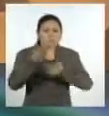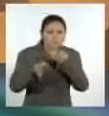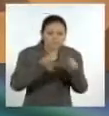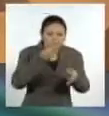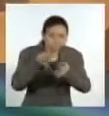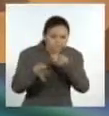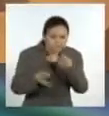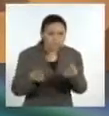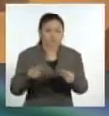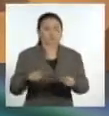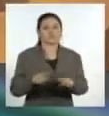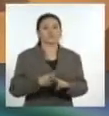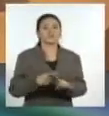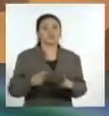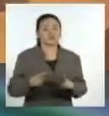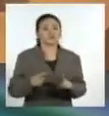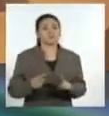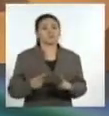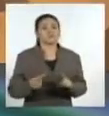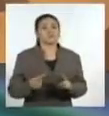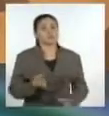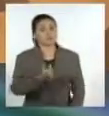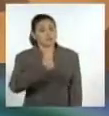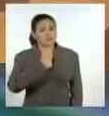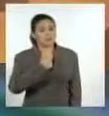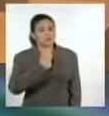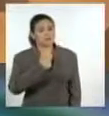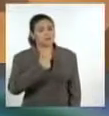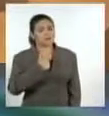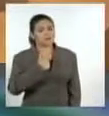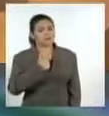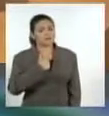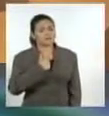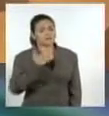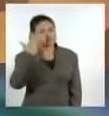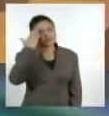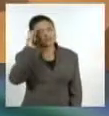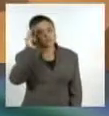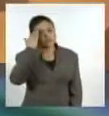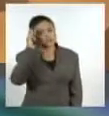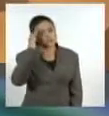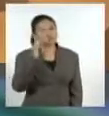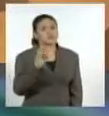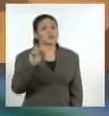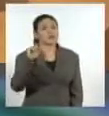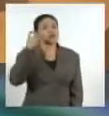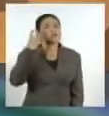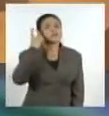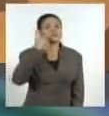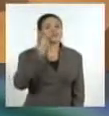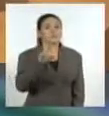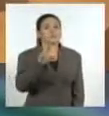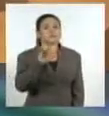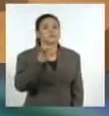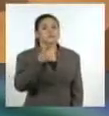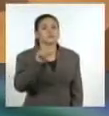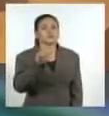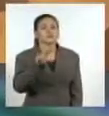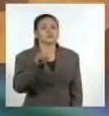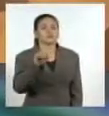secretaria, admito que o deputado Ricardo Murat, o ex-deputado Ricardo Murat, é um homem de